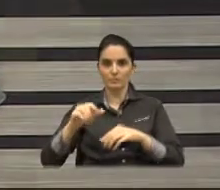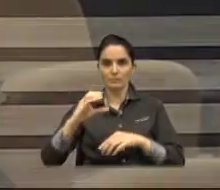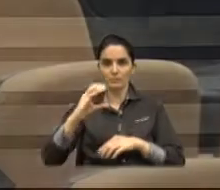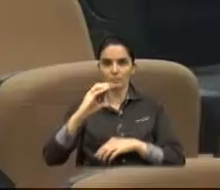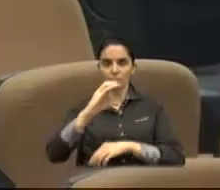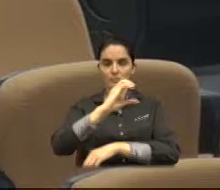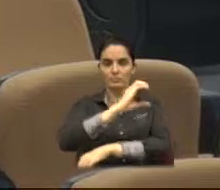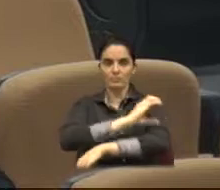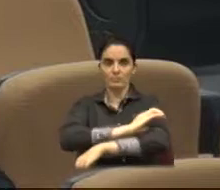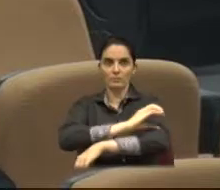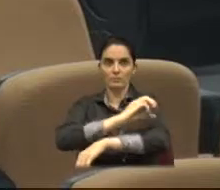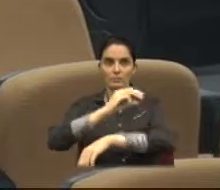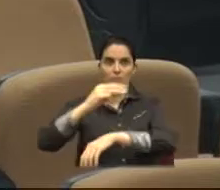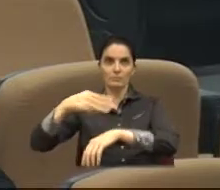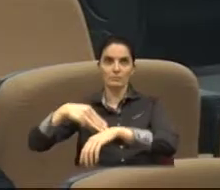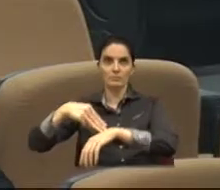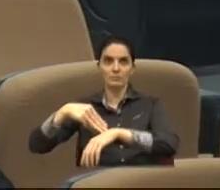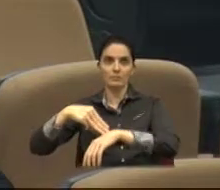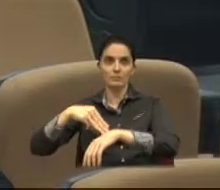prefeitura,